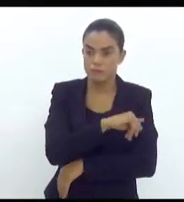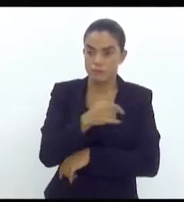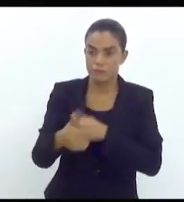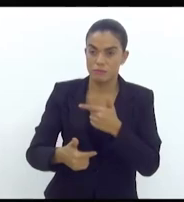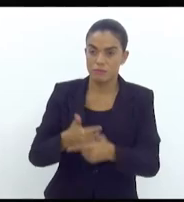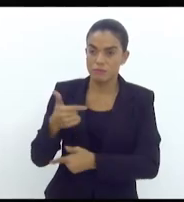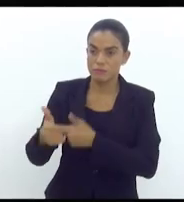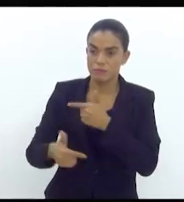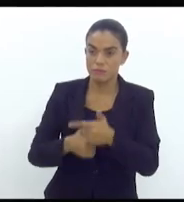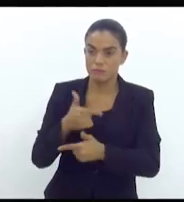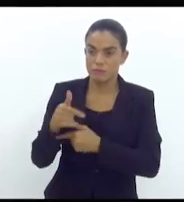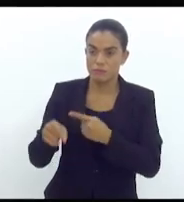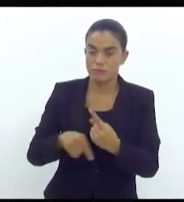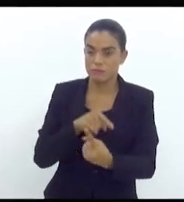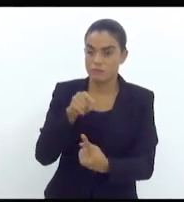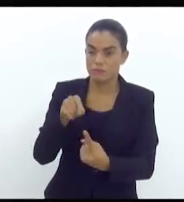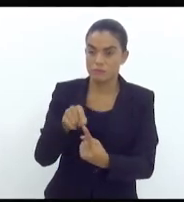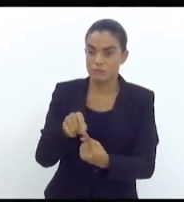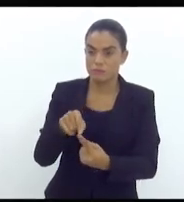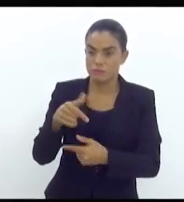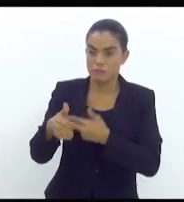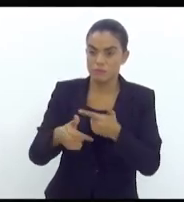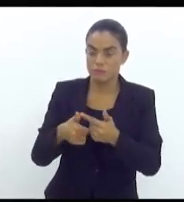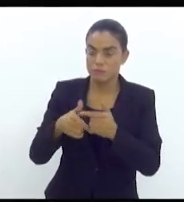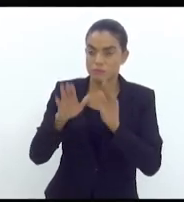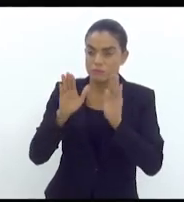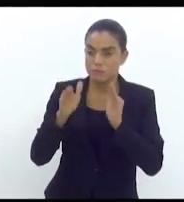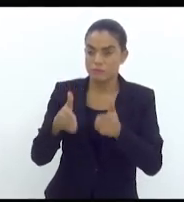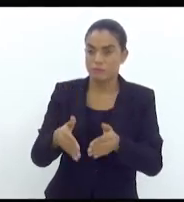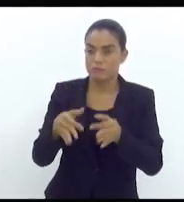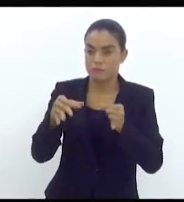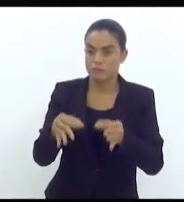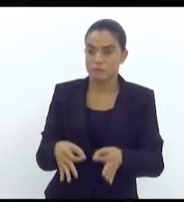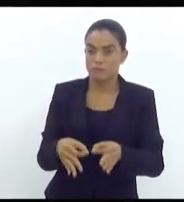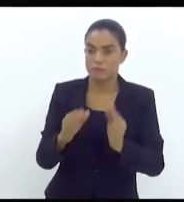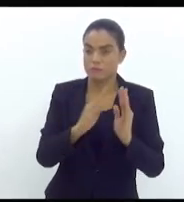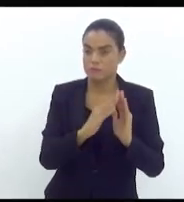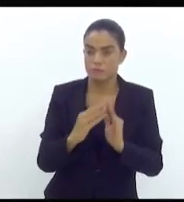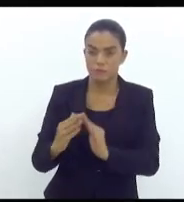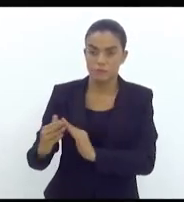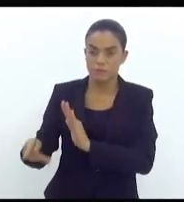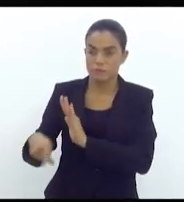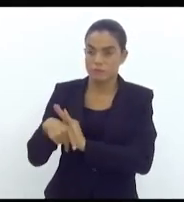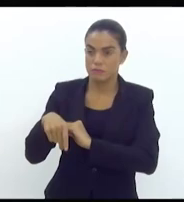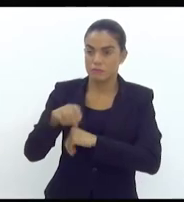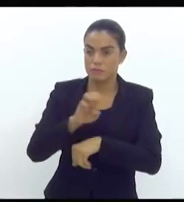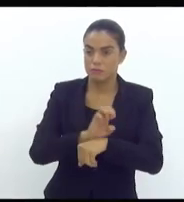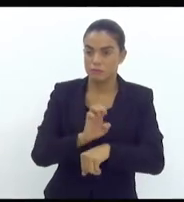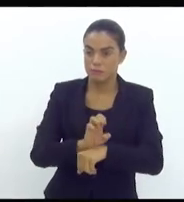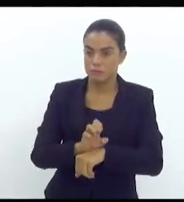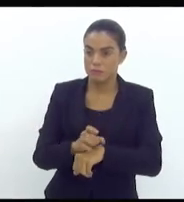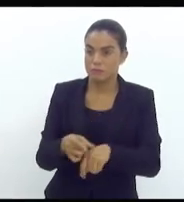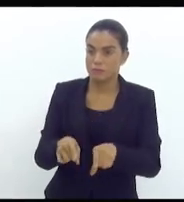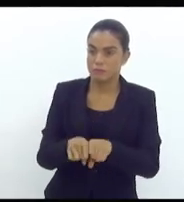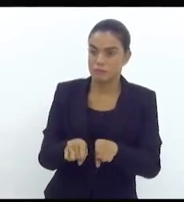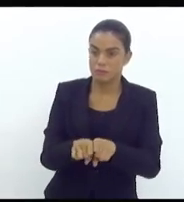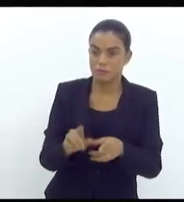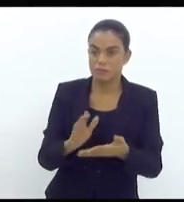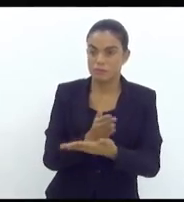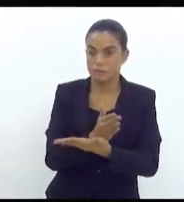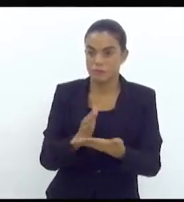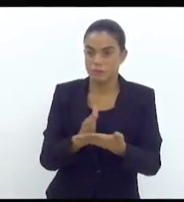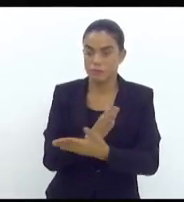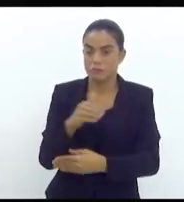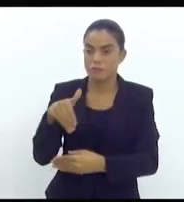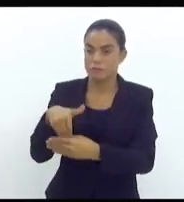trabalhar de forma correta pelos moradores desse estado que aliás alguns